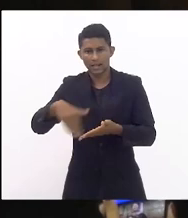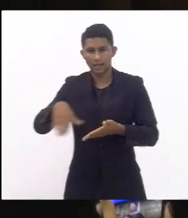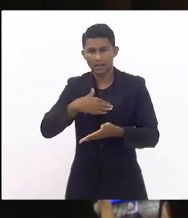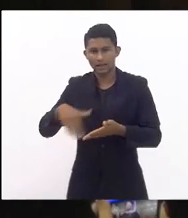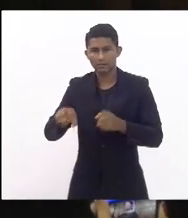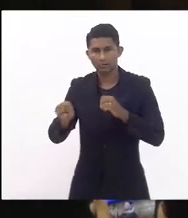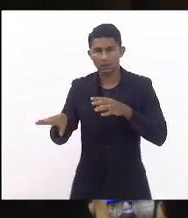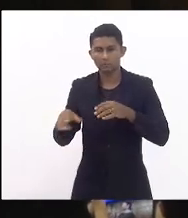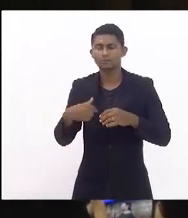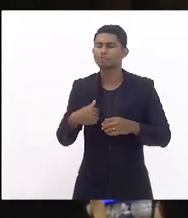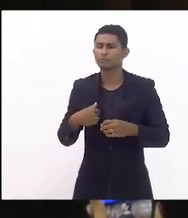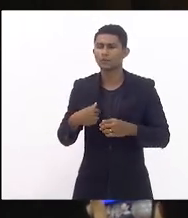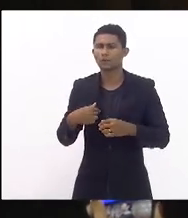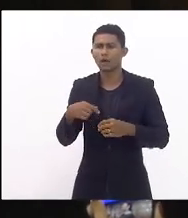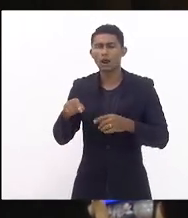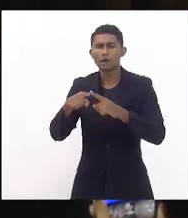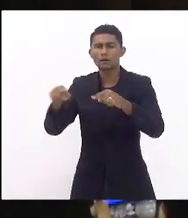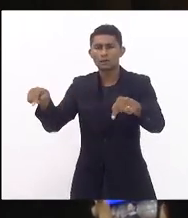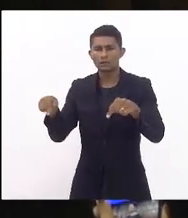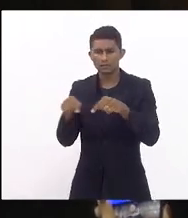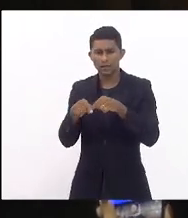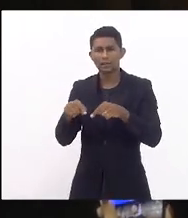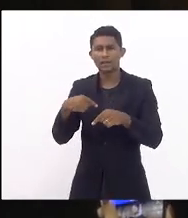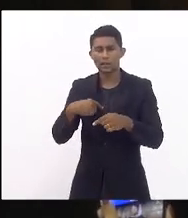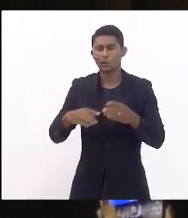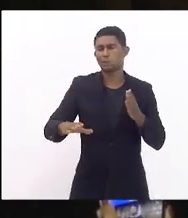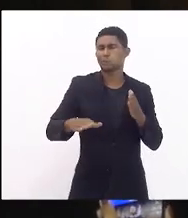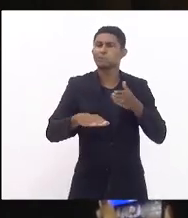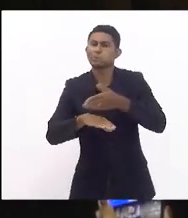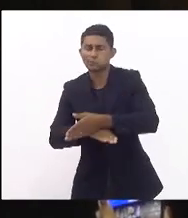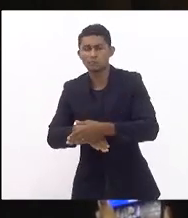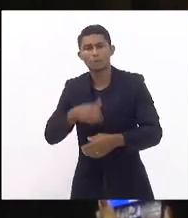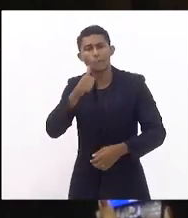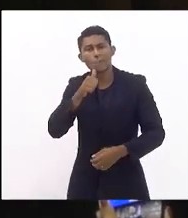quando eu entrei no gabinete da secretária Zilda,